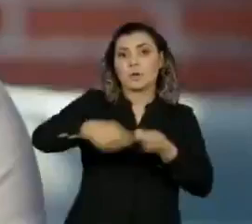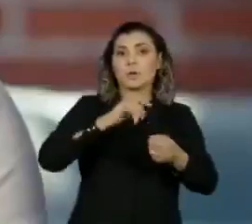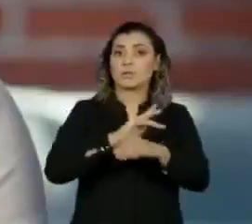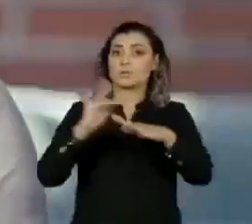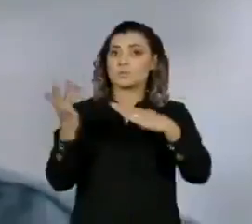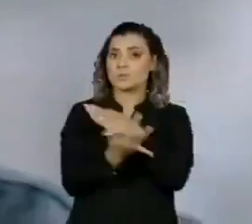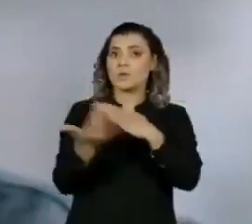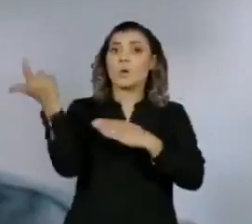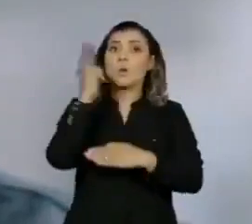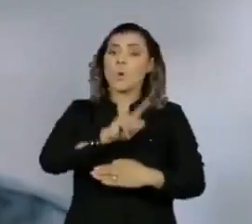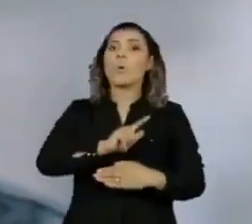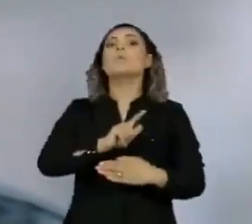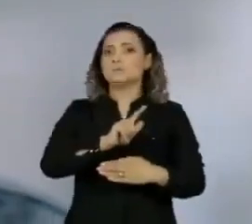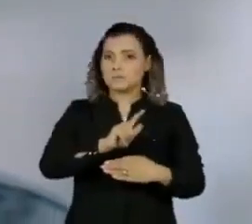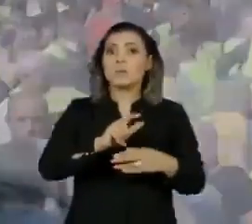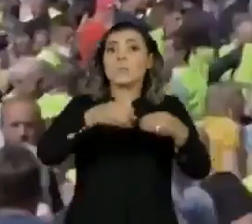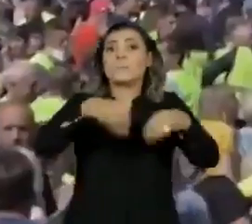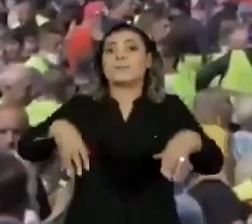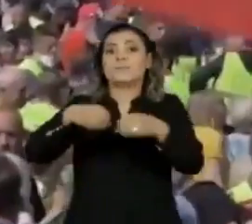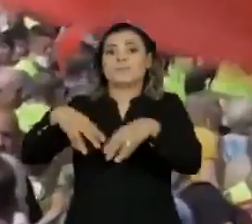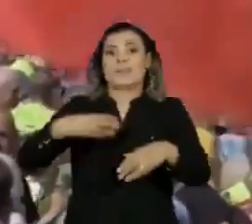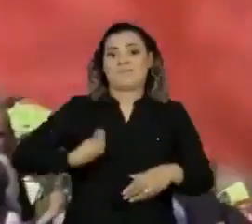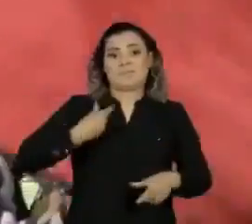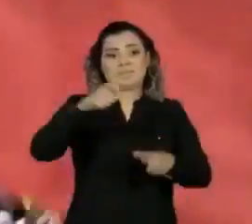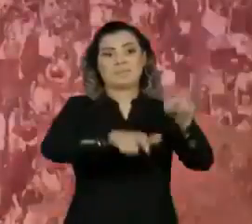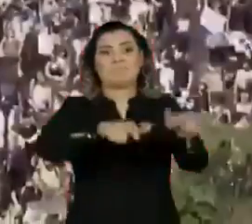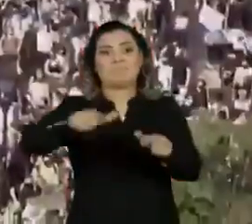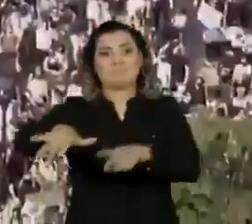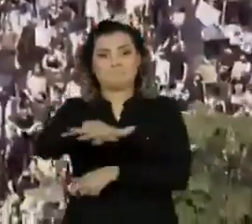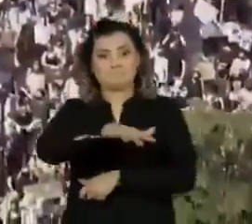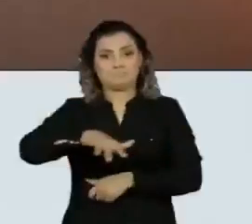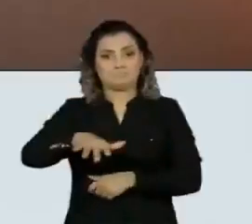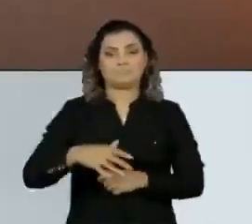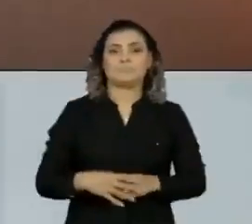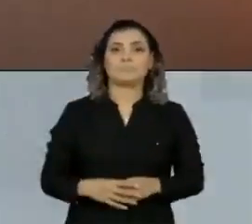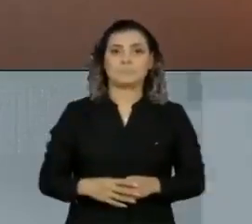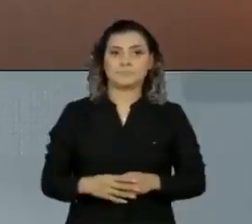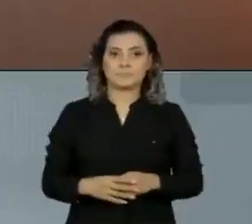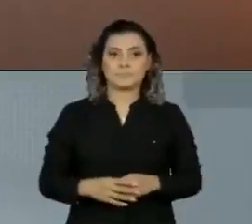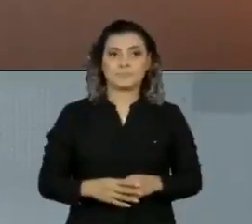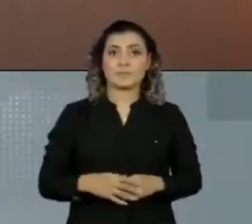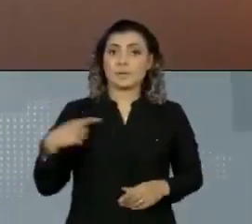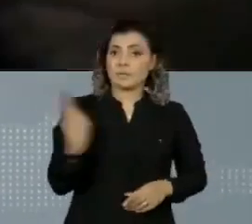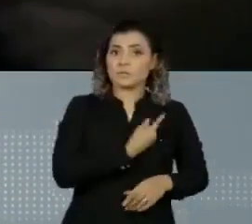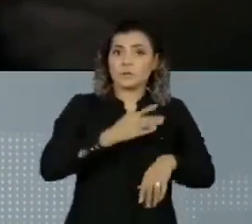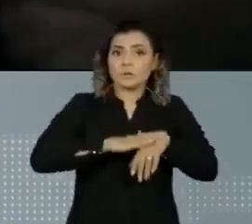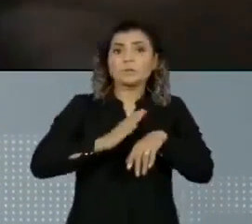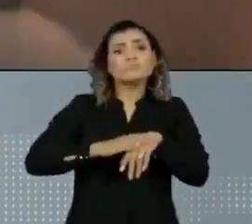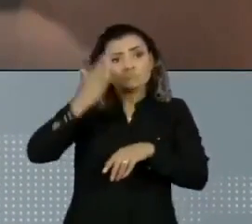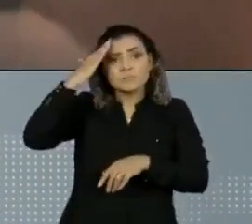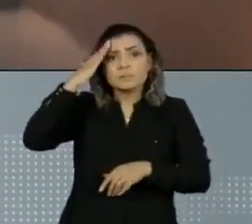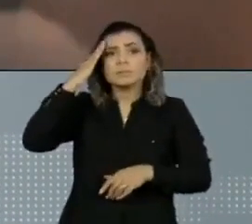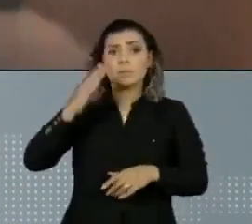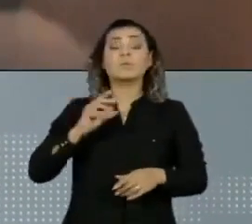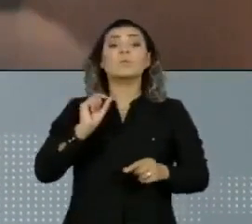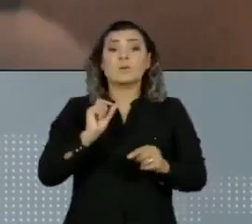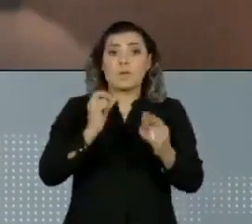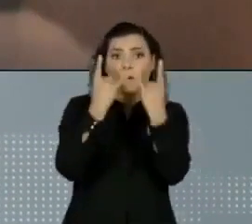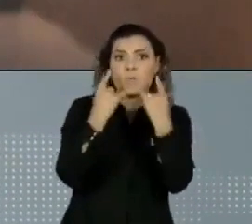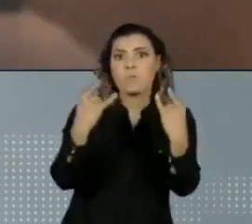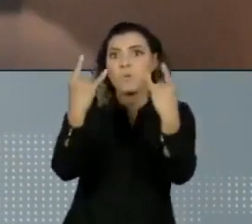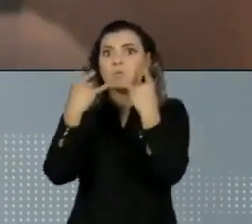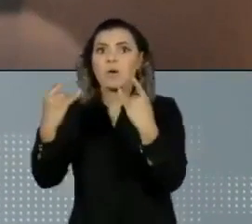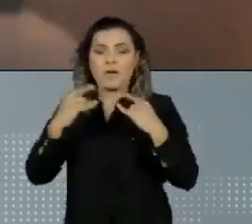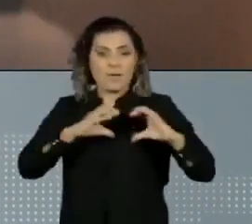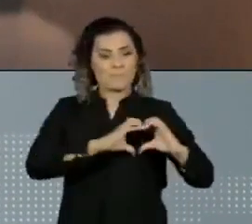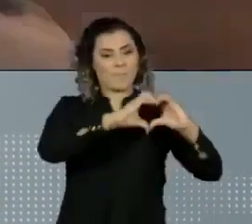redes sociais acabaram prejudicando a vida de milhares de pessoas. You get rewarded by hearts, likes, thumbs up,